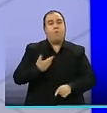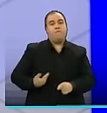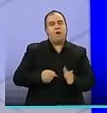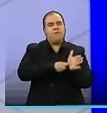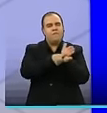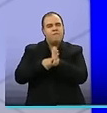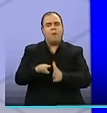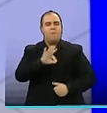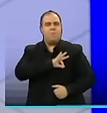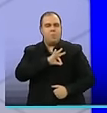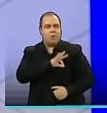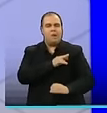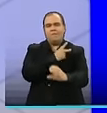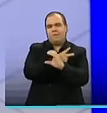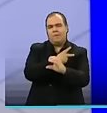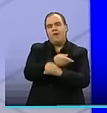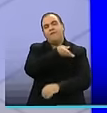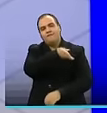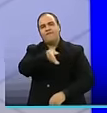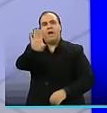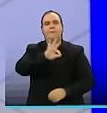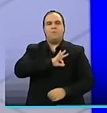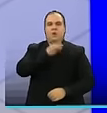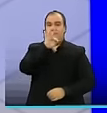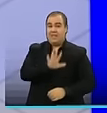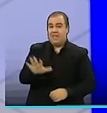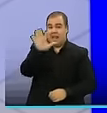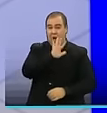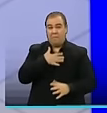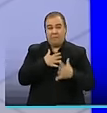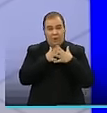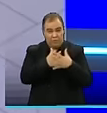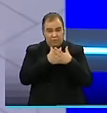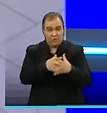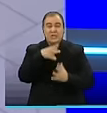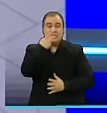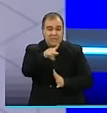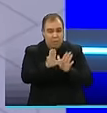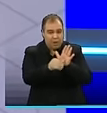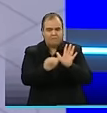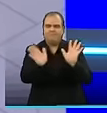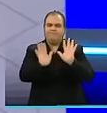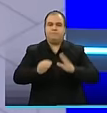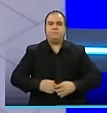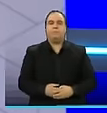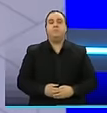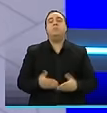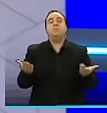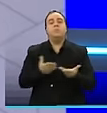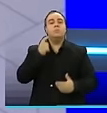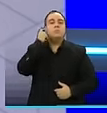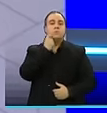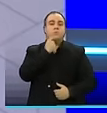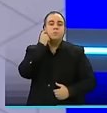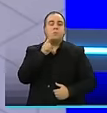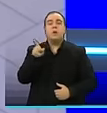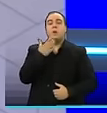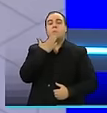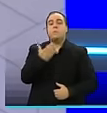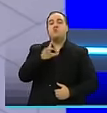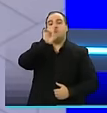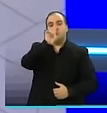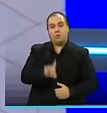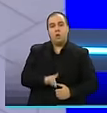Polícia Militar, Civil, mande para a Federal. Mas me confundir com seus bandidos favoritos, não. Candidato Ricardo Nunes, ele pediu direito